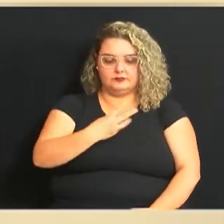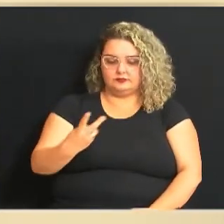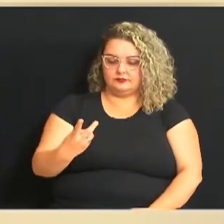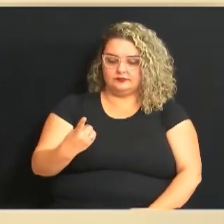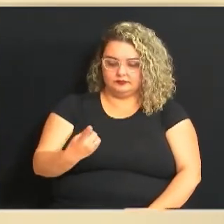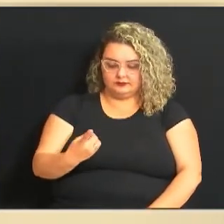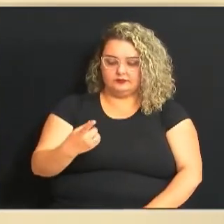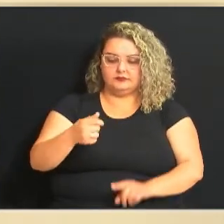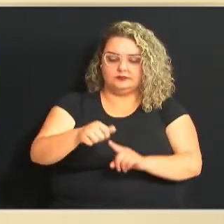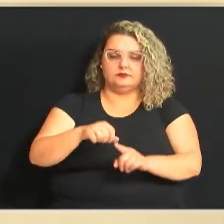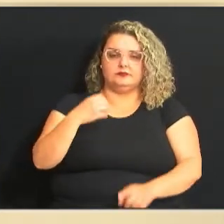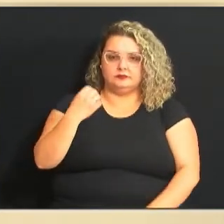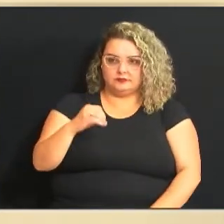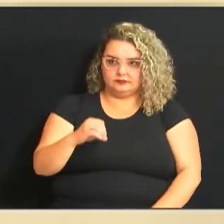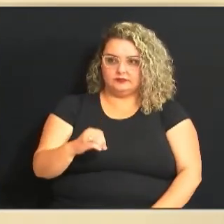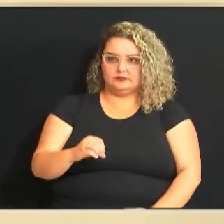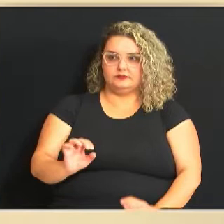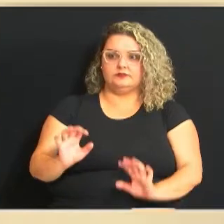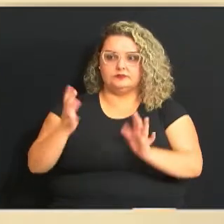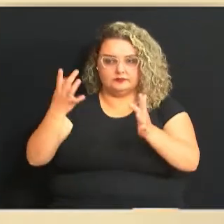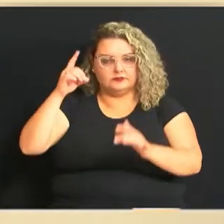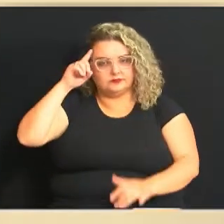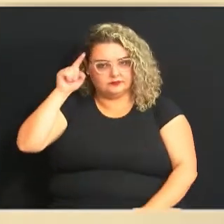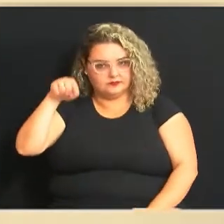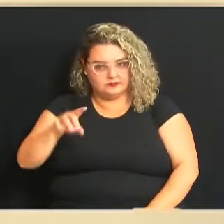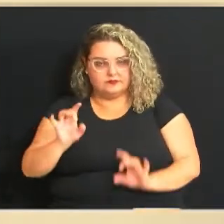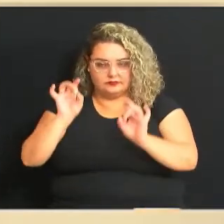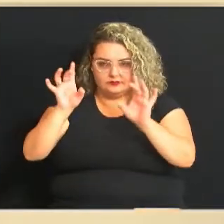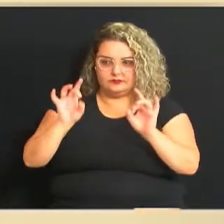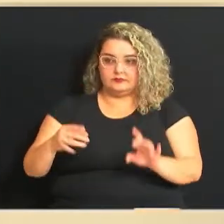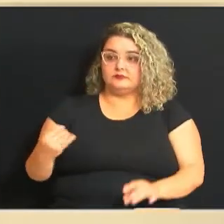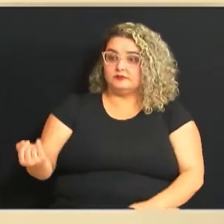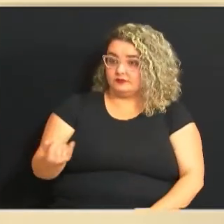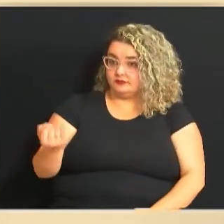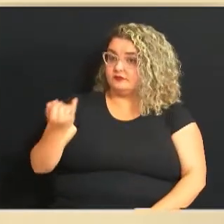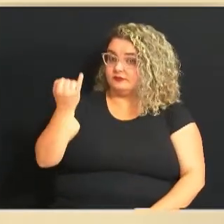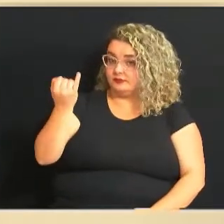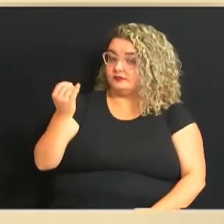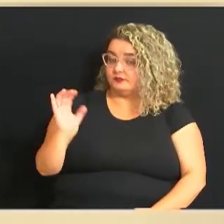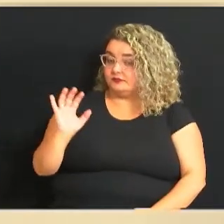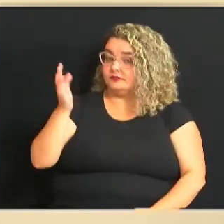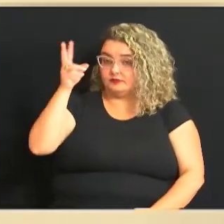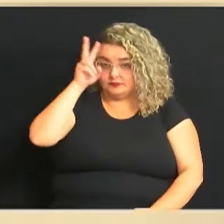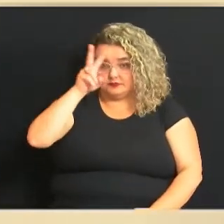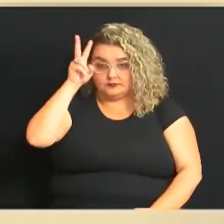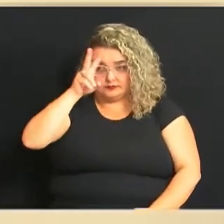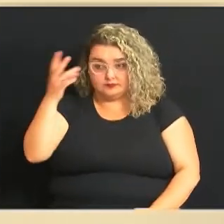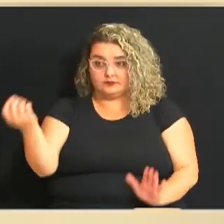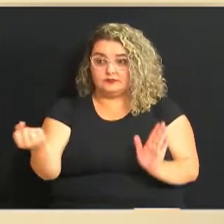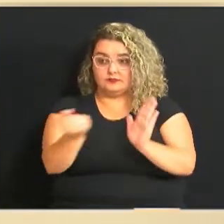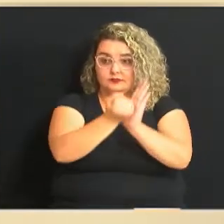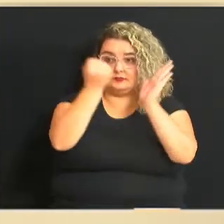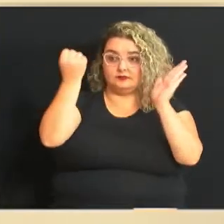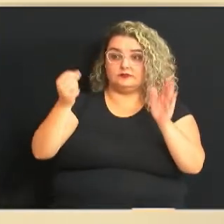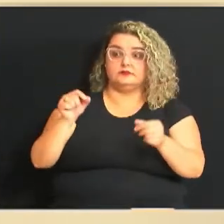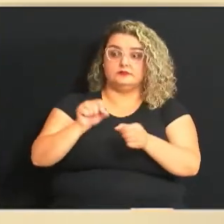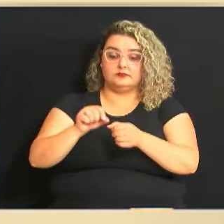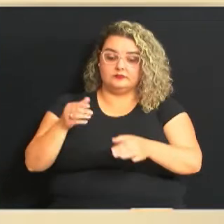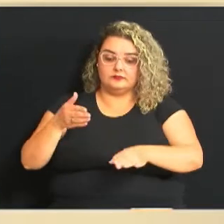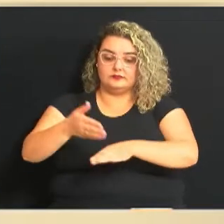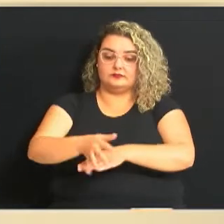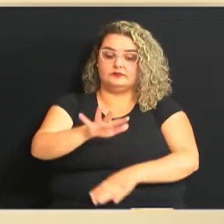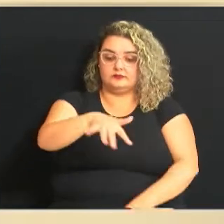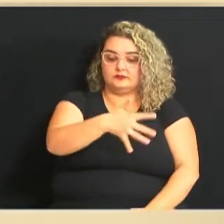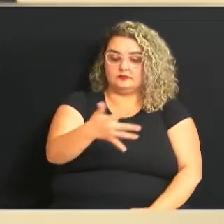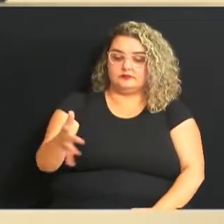total de autoria do vereador Felipe Marquesi, que cria o sistema colaborativo de segurança e monitoramento no município de Campinas.